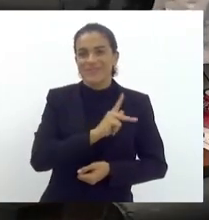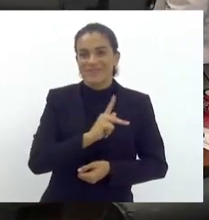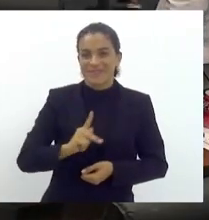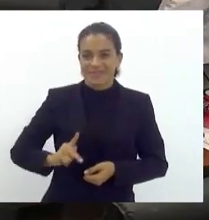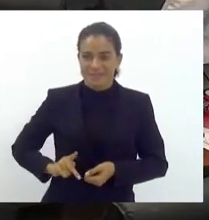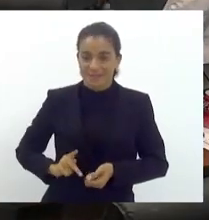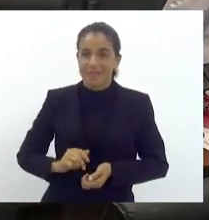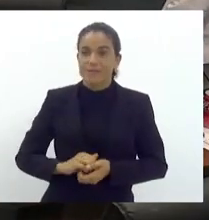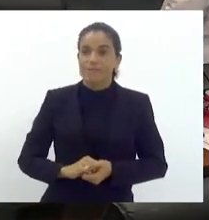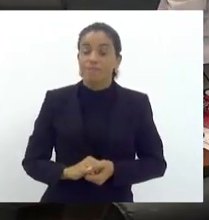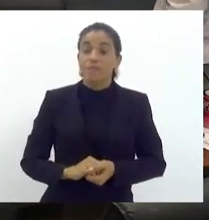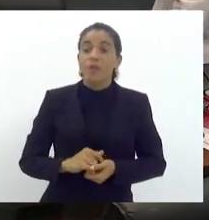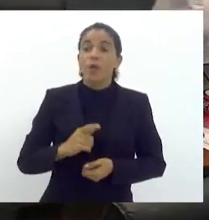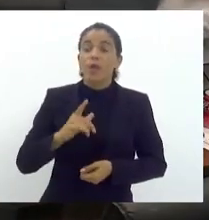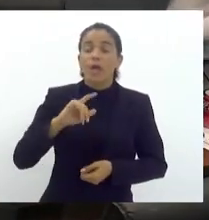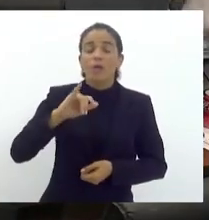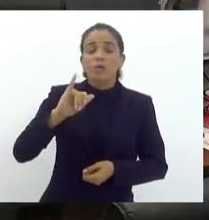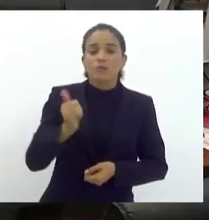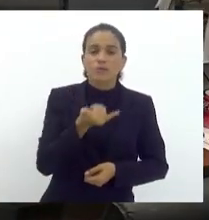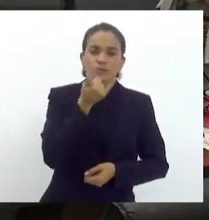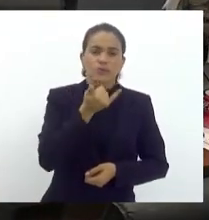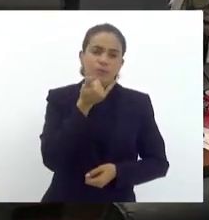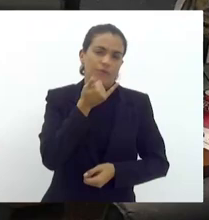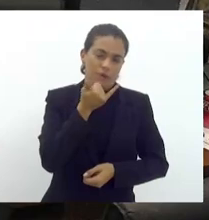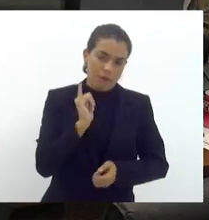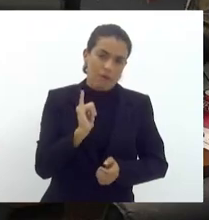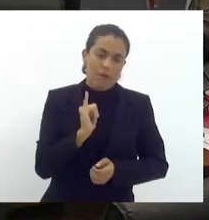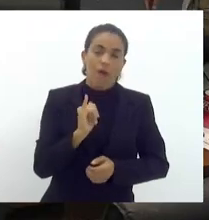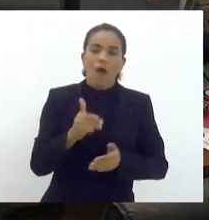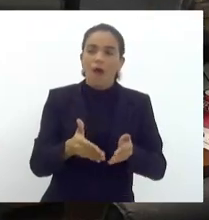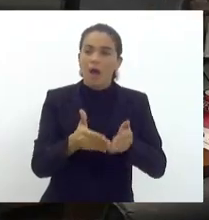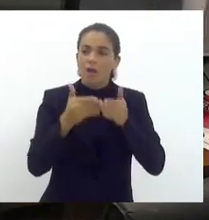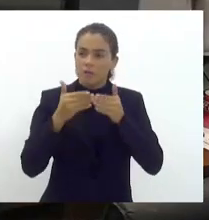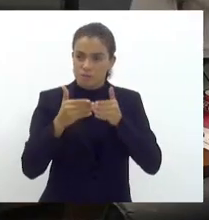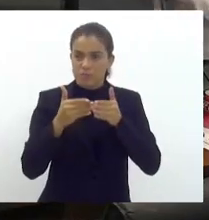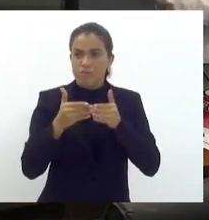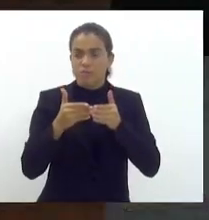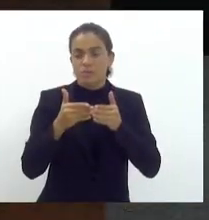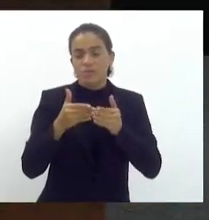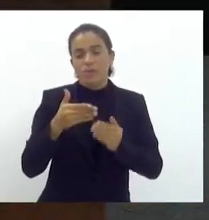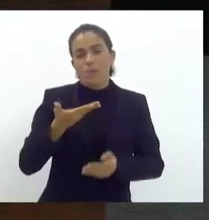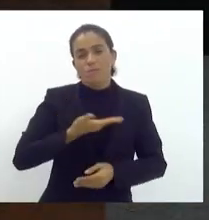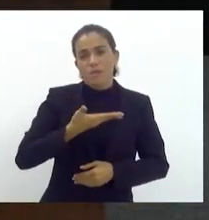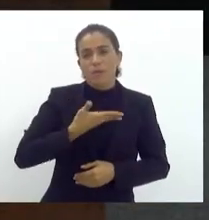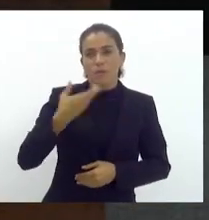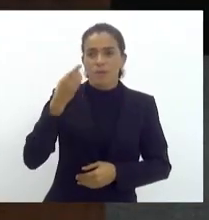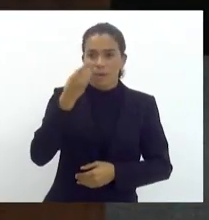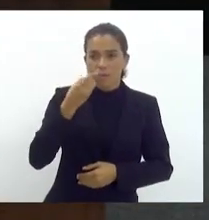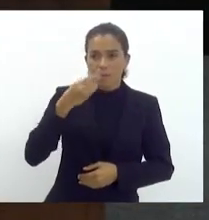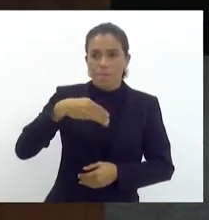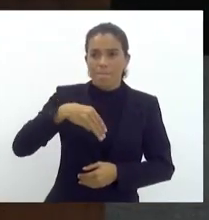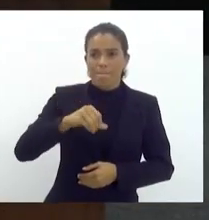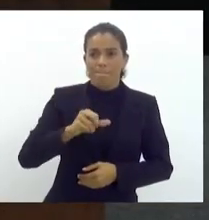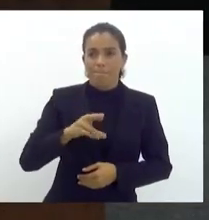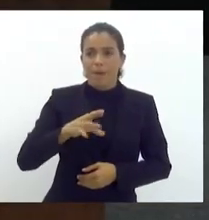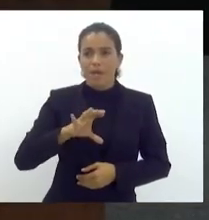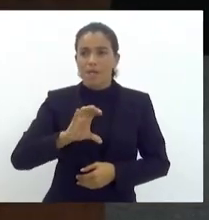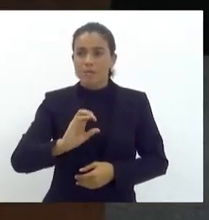aqui justificar a ausência do nosso amigo e deputado Márcio